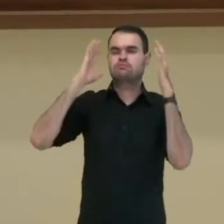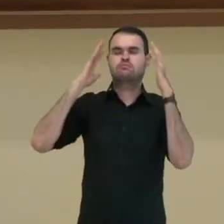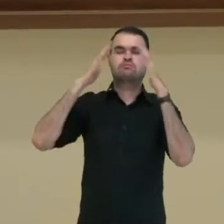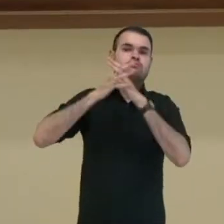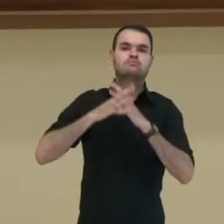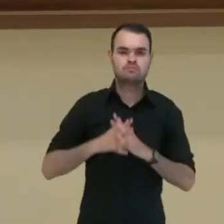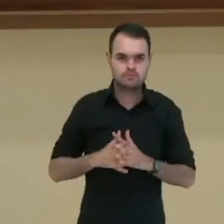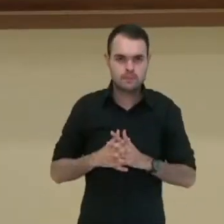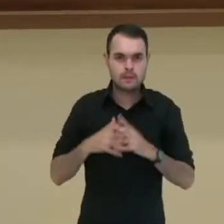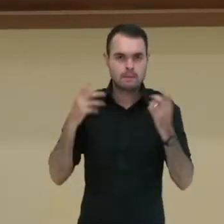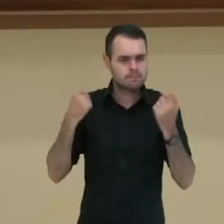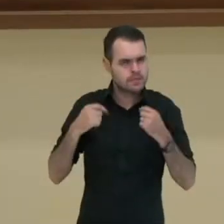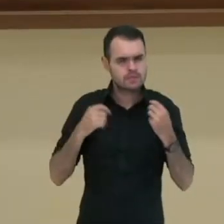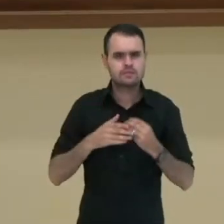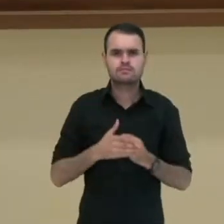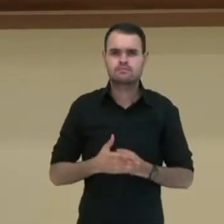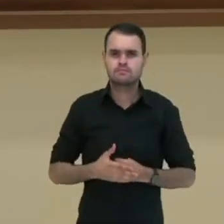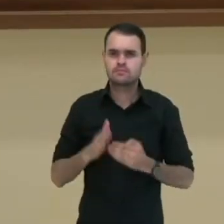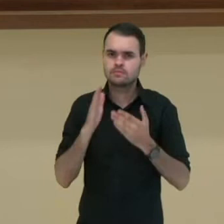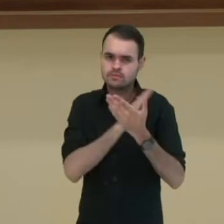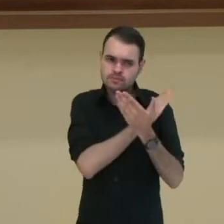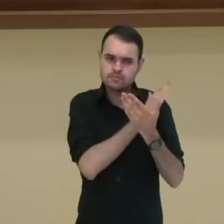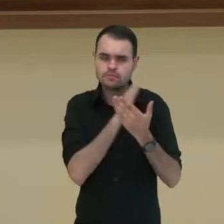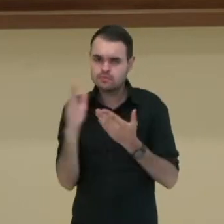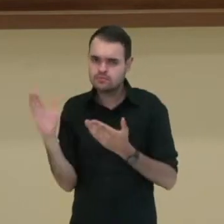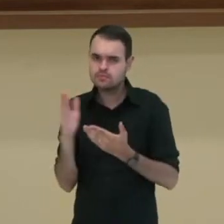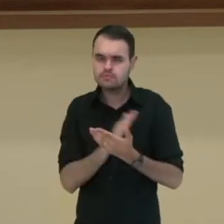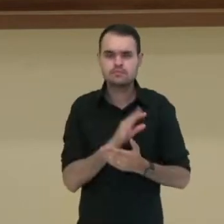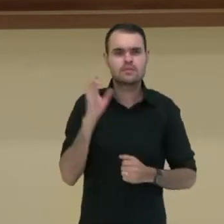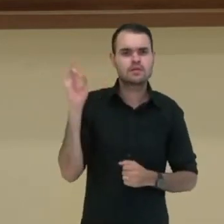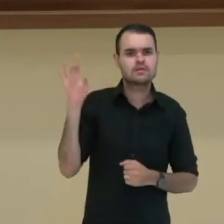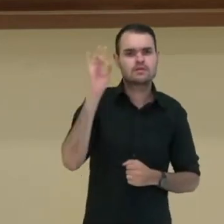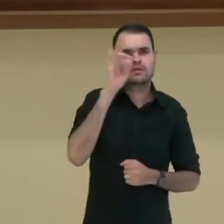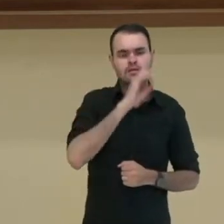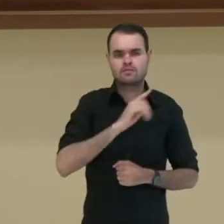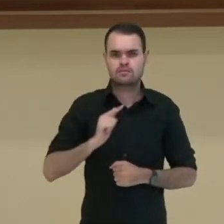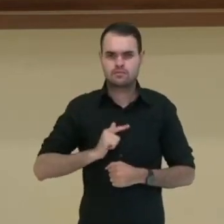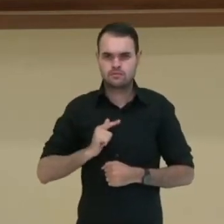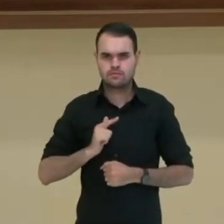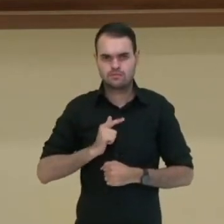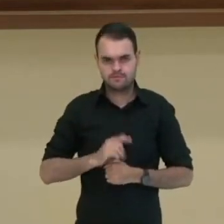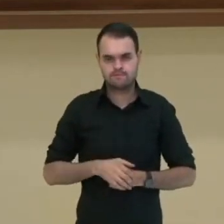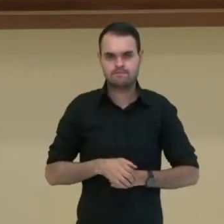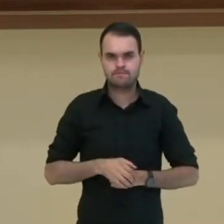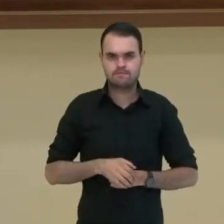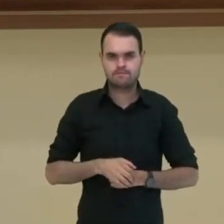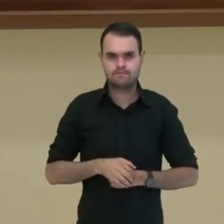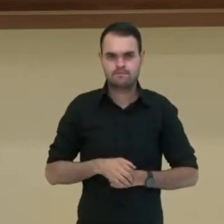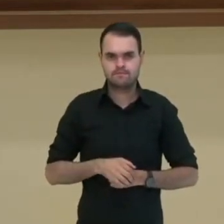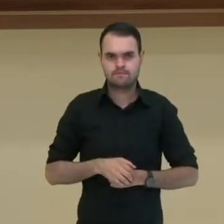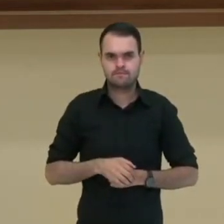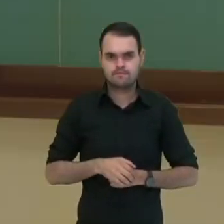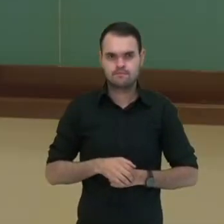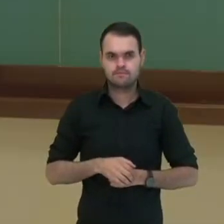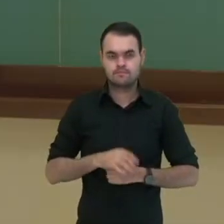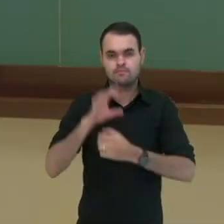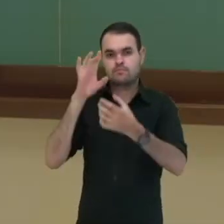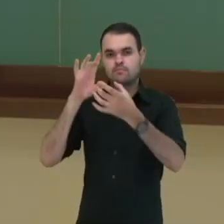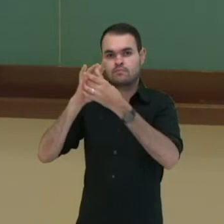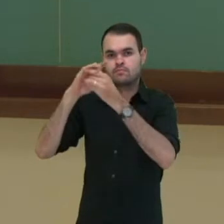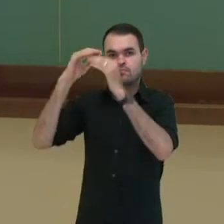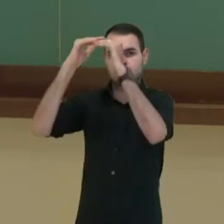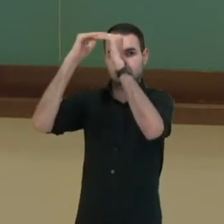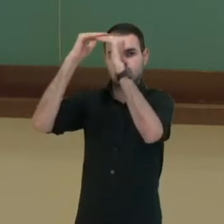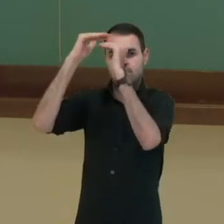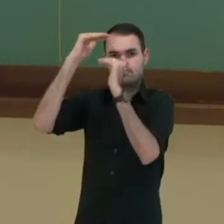saber qual que é o espaço que cada um possui, né? Referente a essa organização